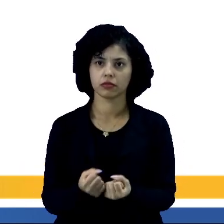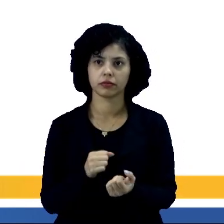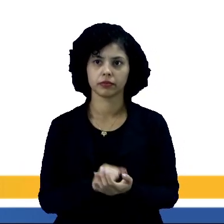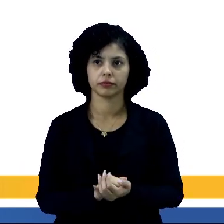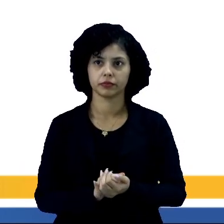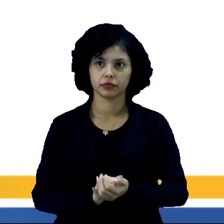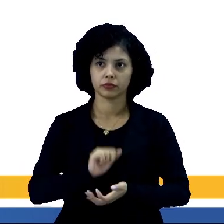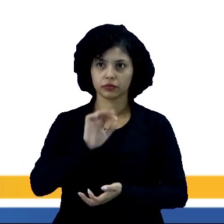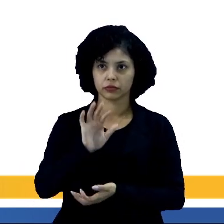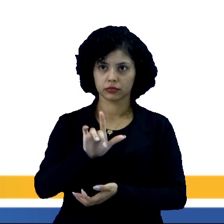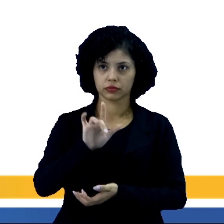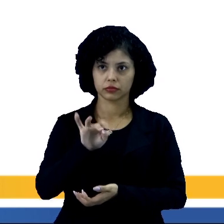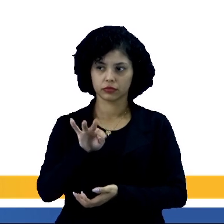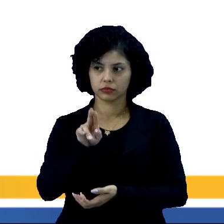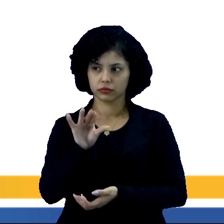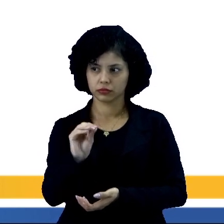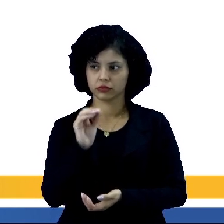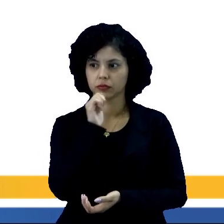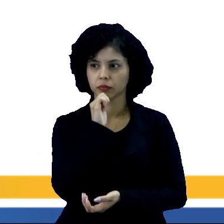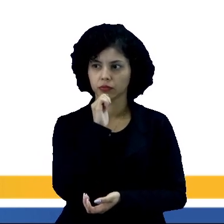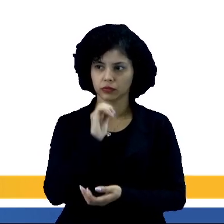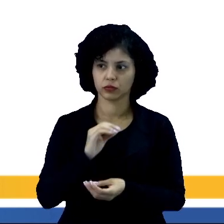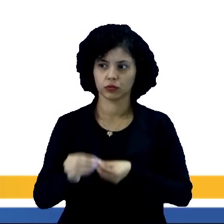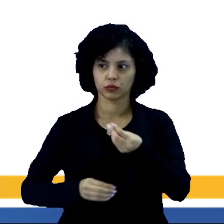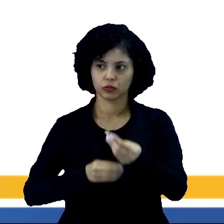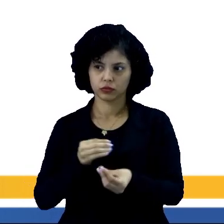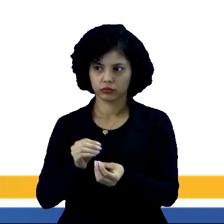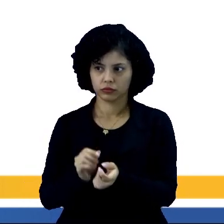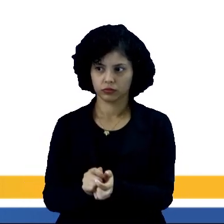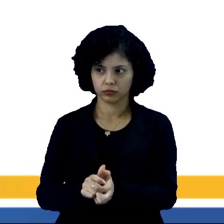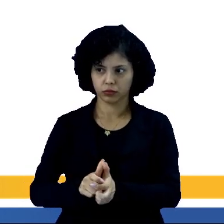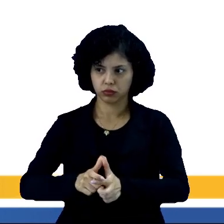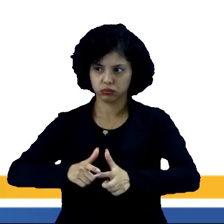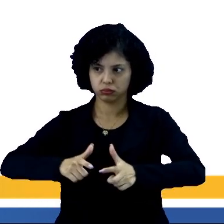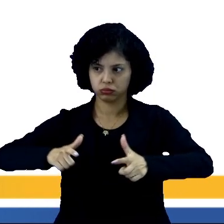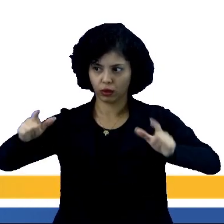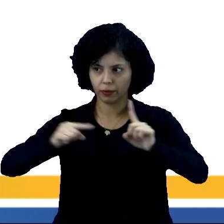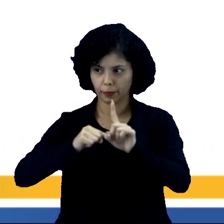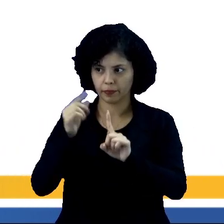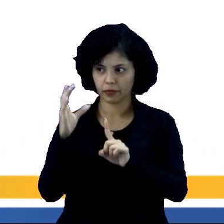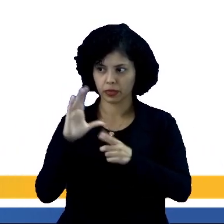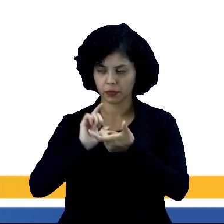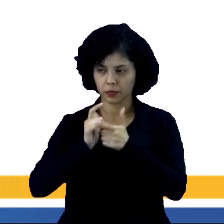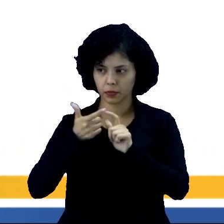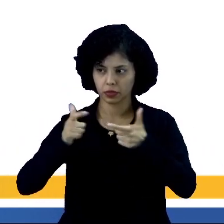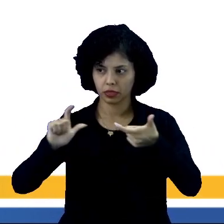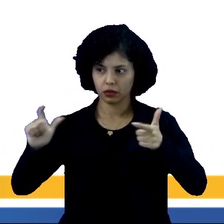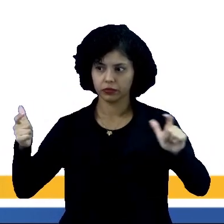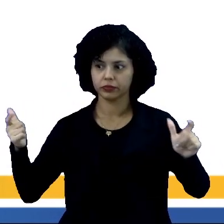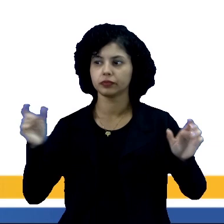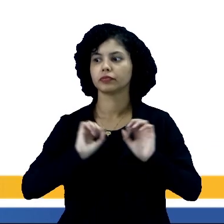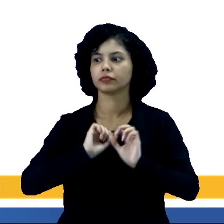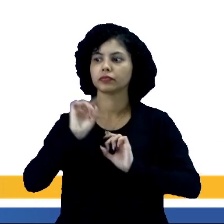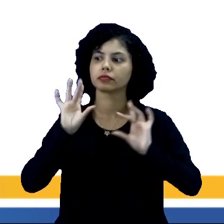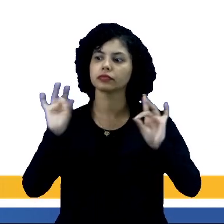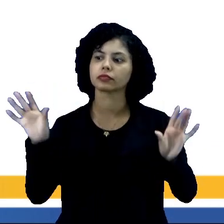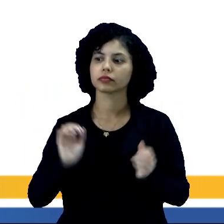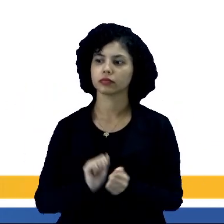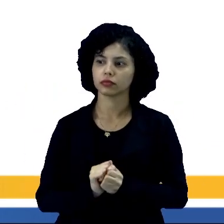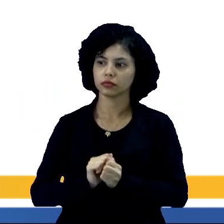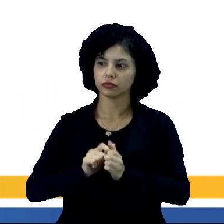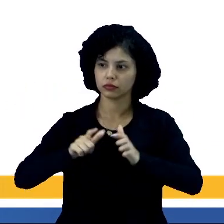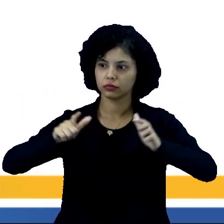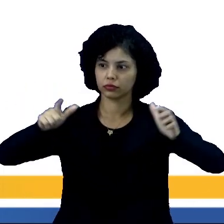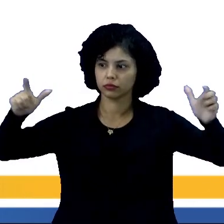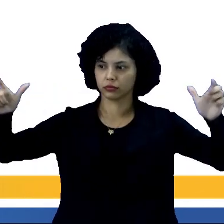do lítio. Conforme esse combustível vai sendo consumido, a temperatura vai aumentando, e essa estrela vai se